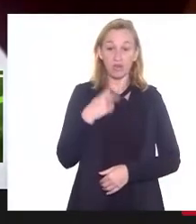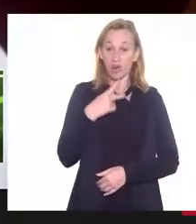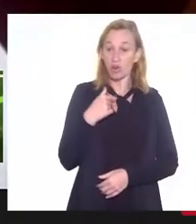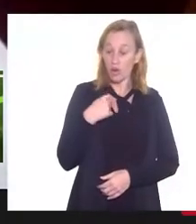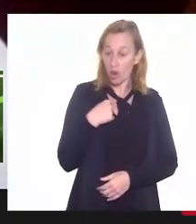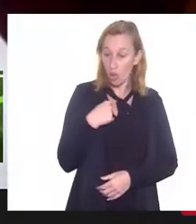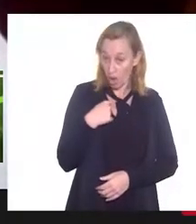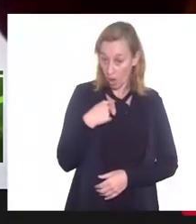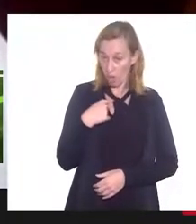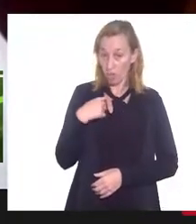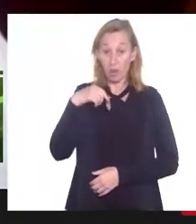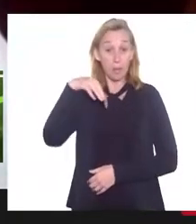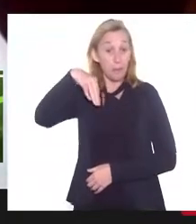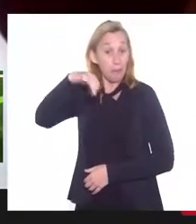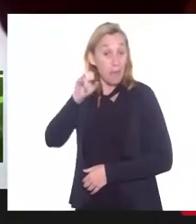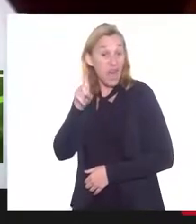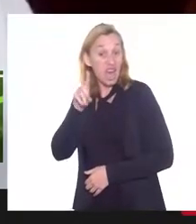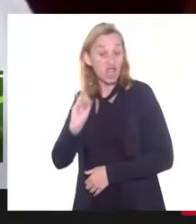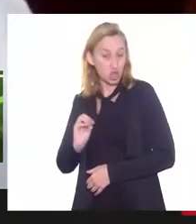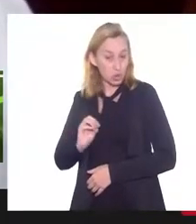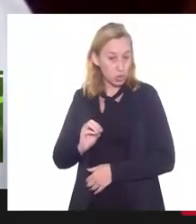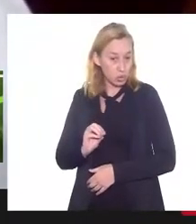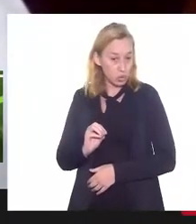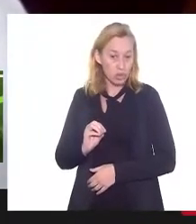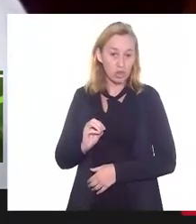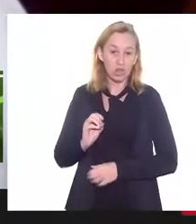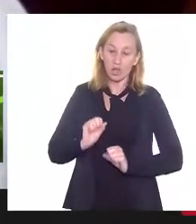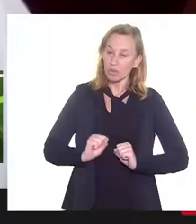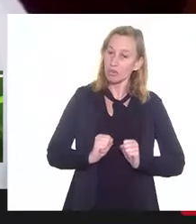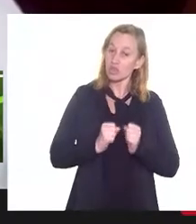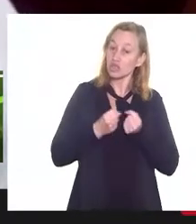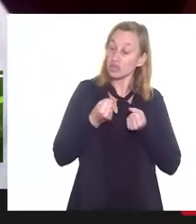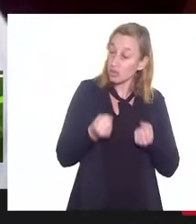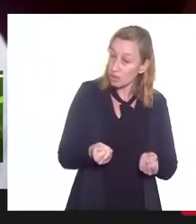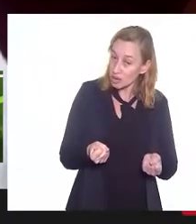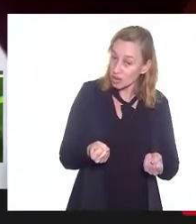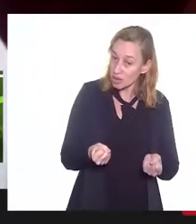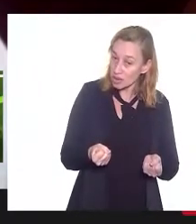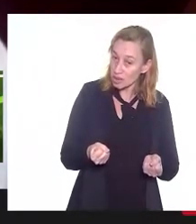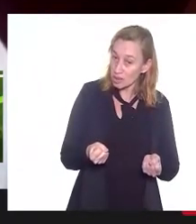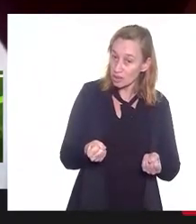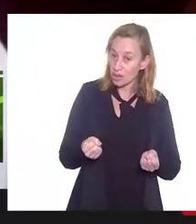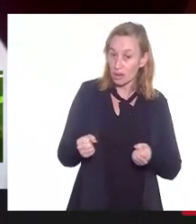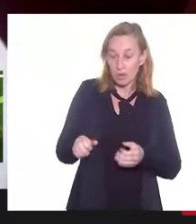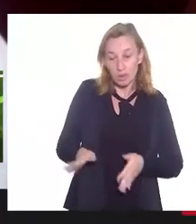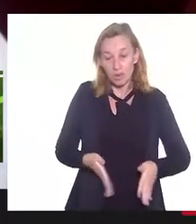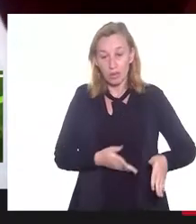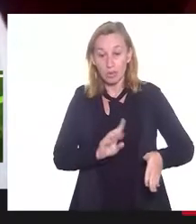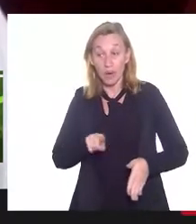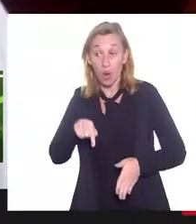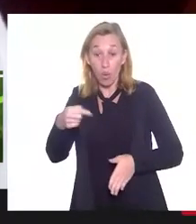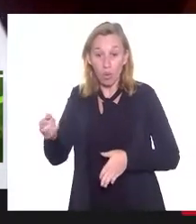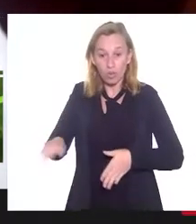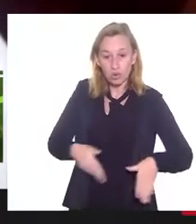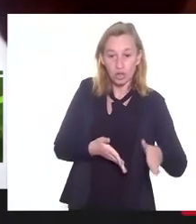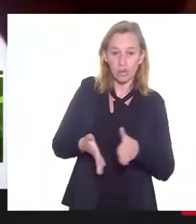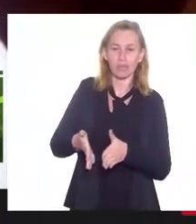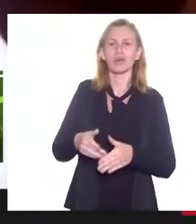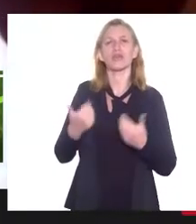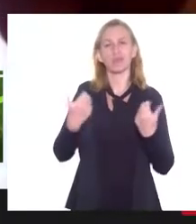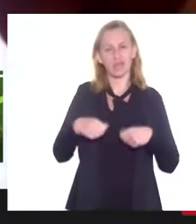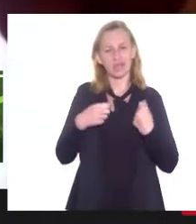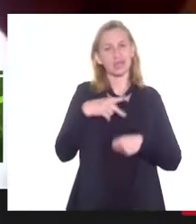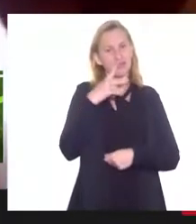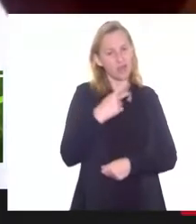médium. E eu dediquei a minha mediunidade para outros caminhos. Mas eu tenho que confessar